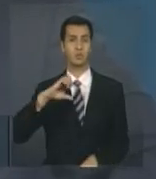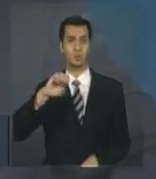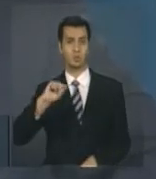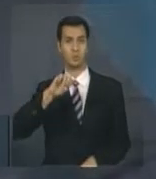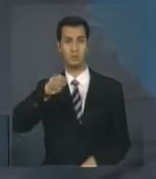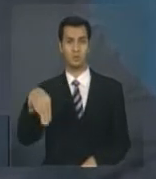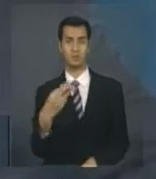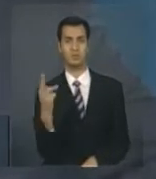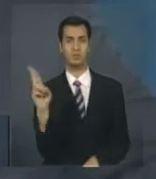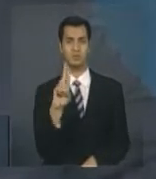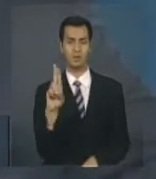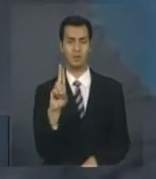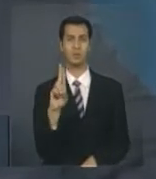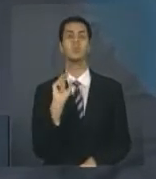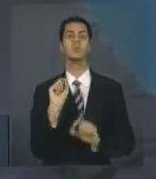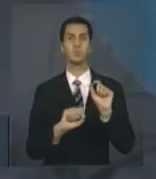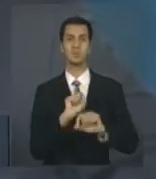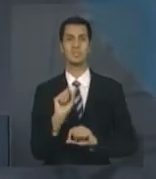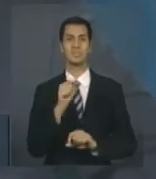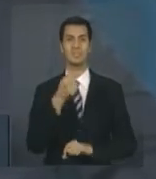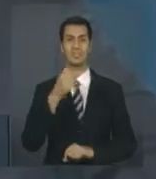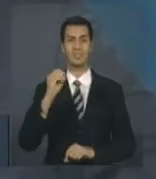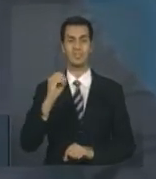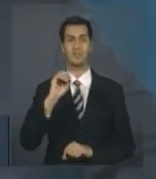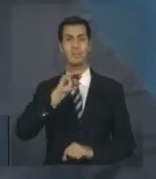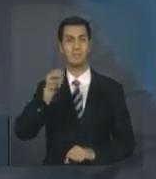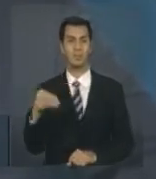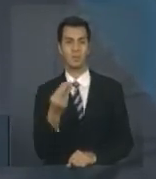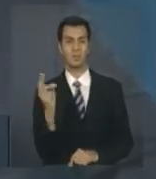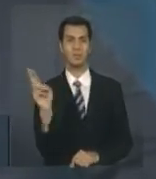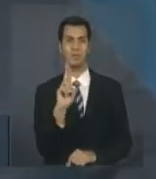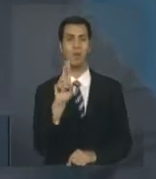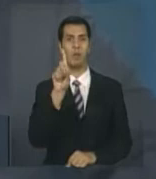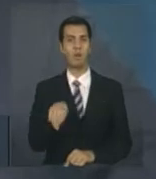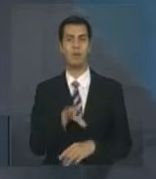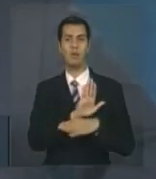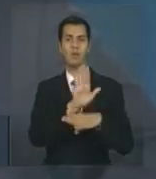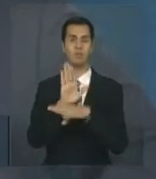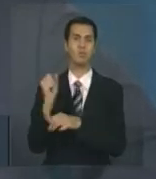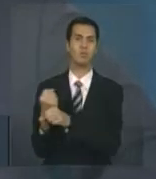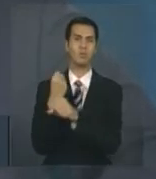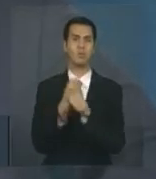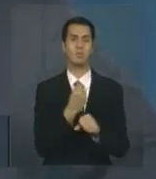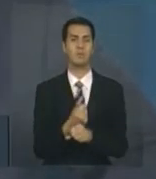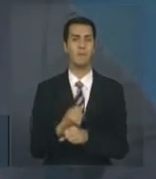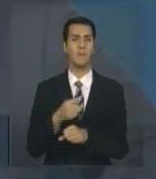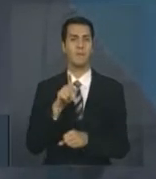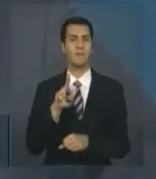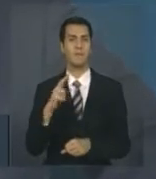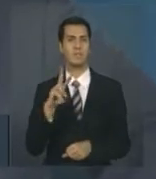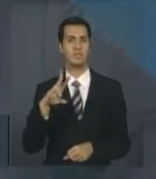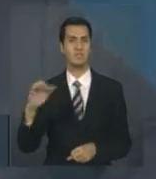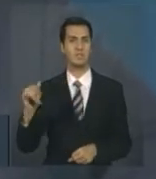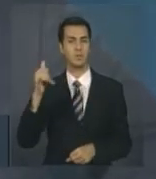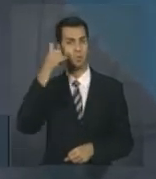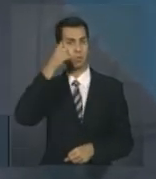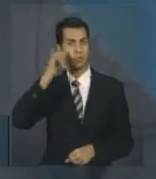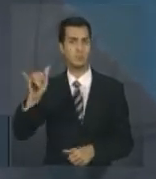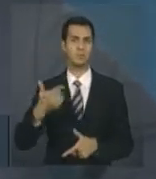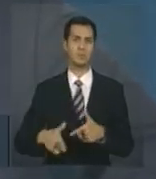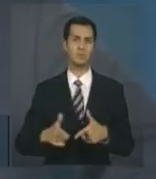milhões, 70 milhões são para construir obras preventivas. 5 barragens que